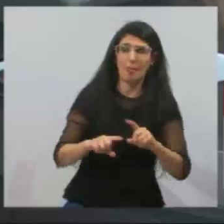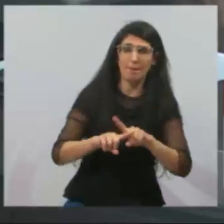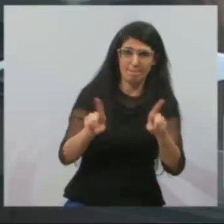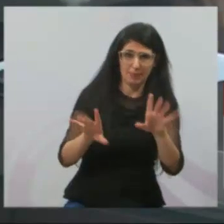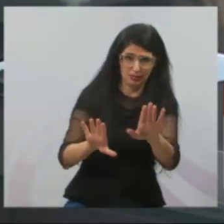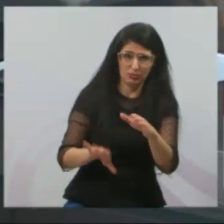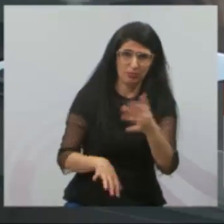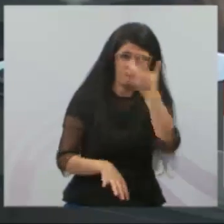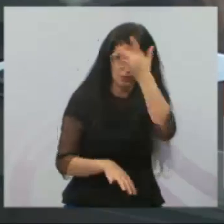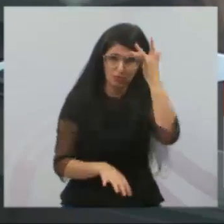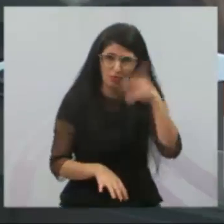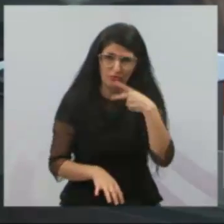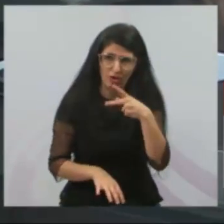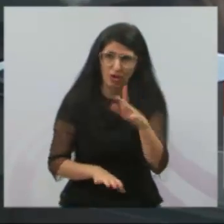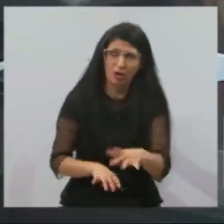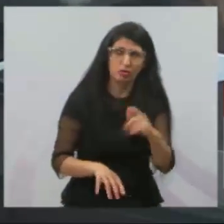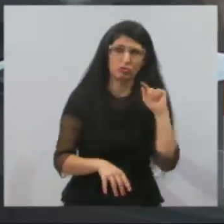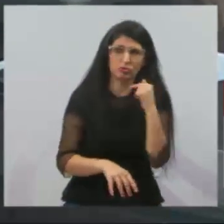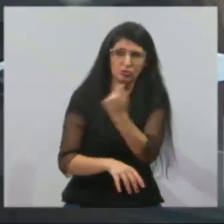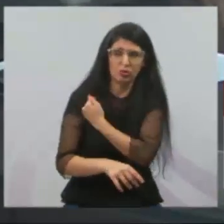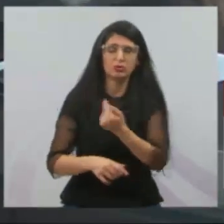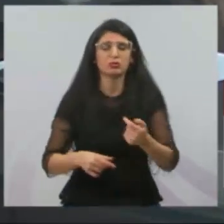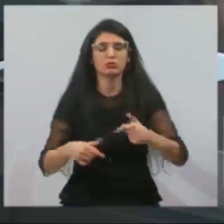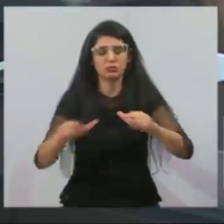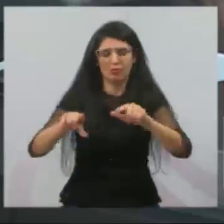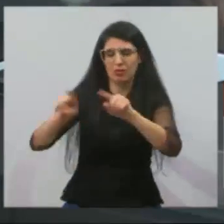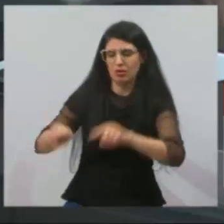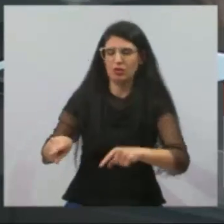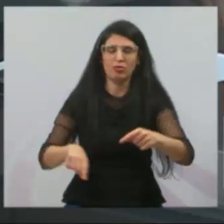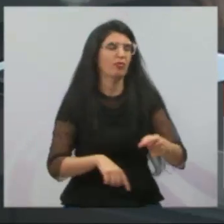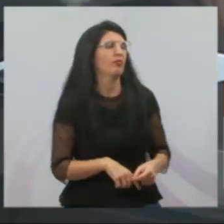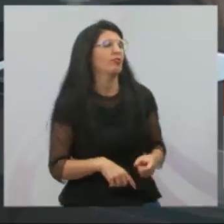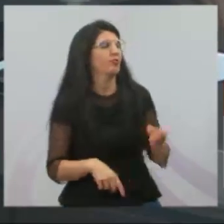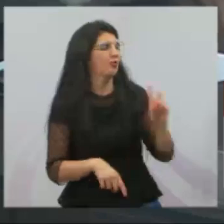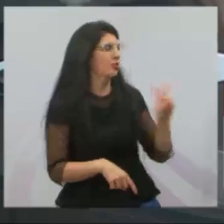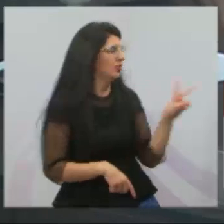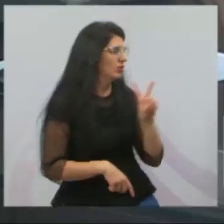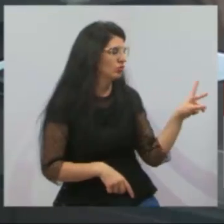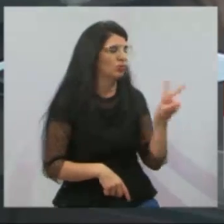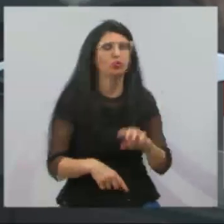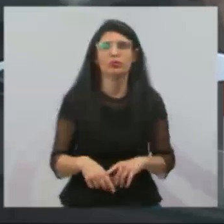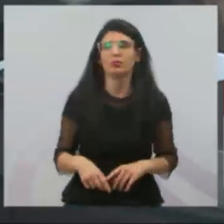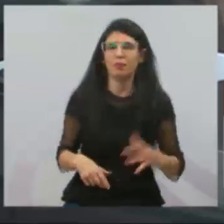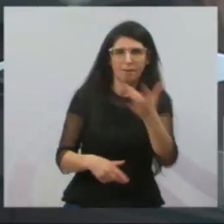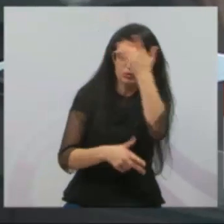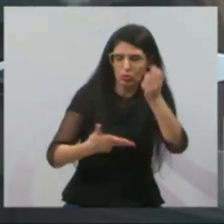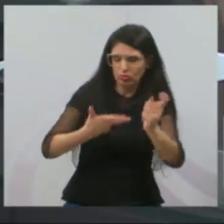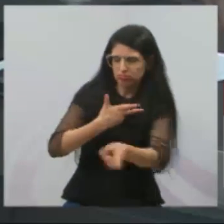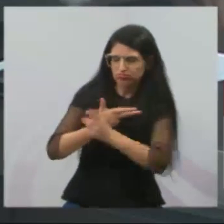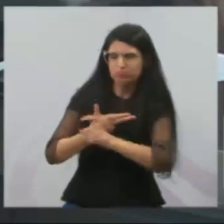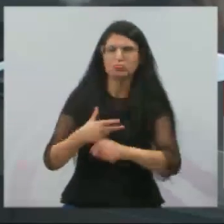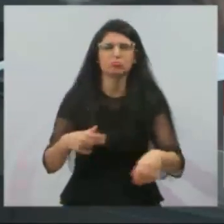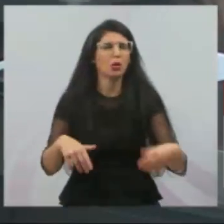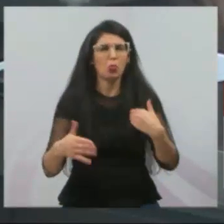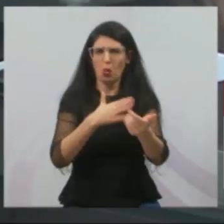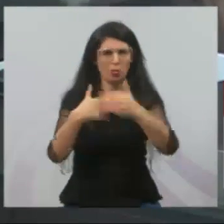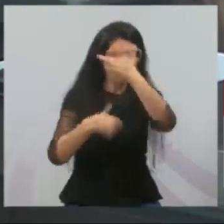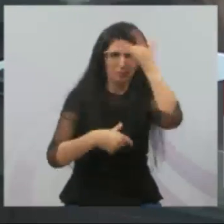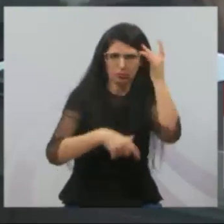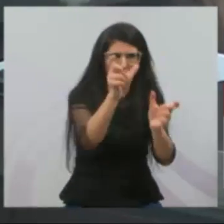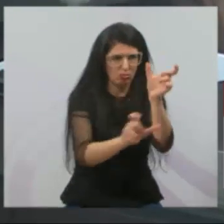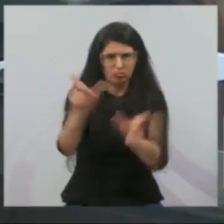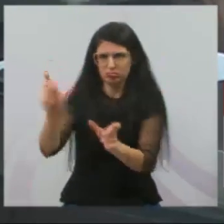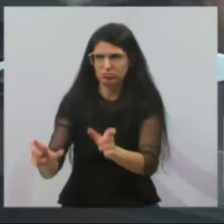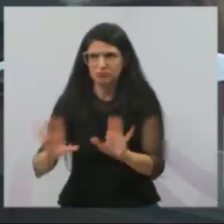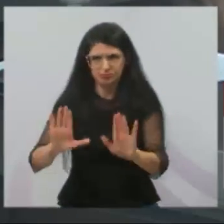nós, servidores, vereadores, executivos, cidadão, porque isso determina também